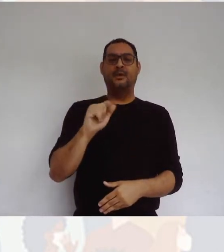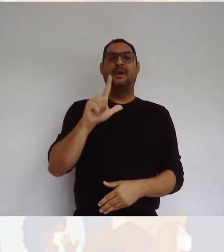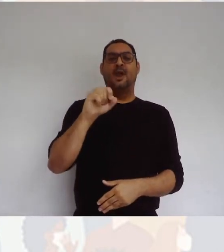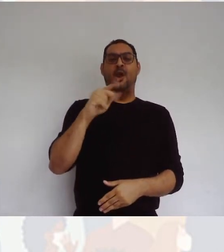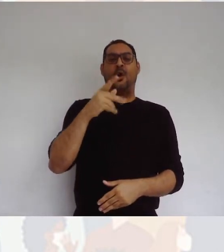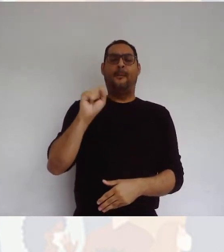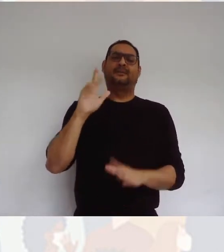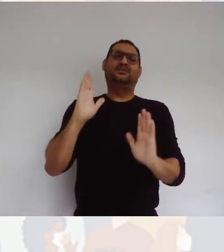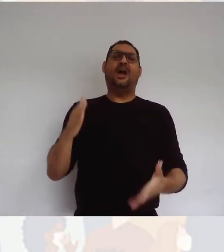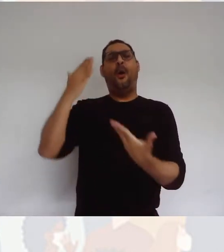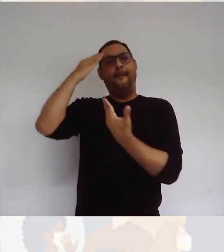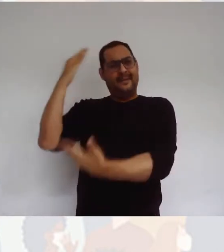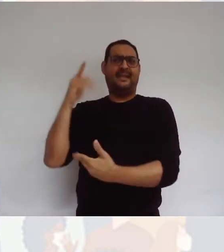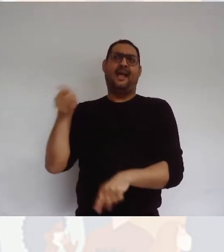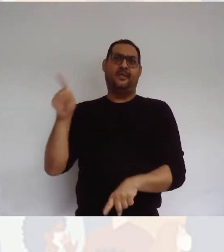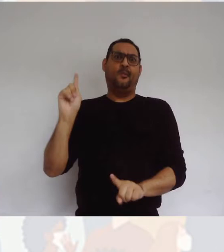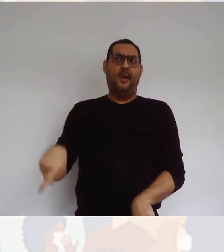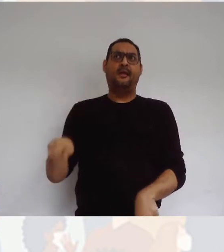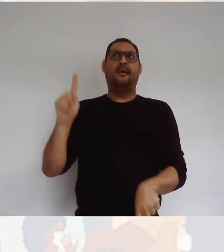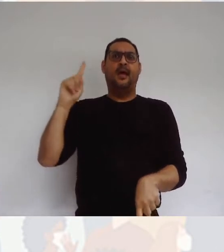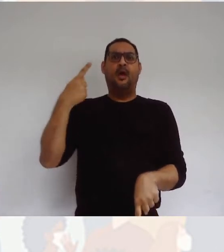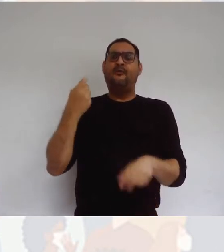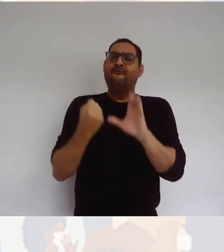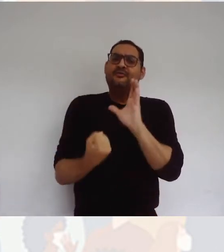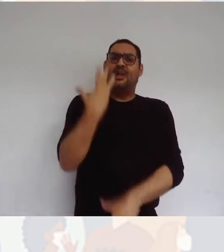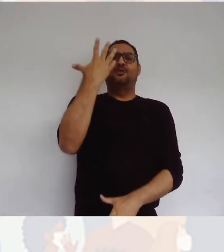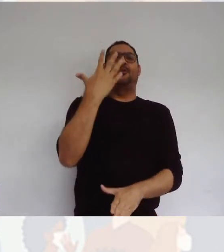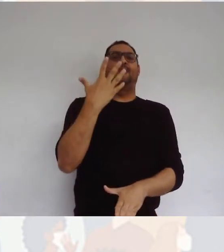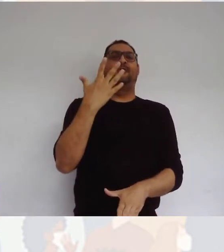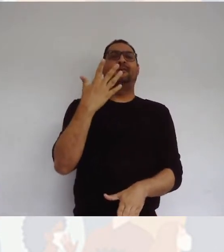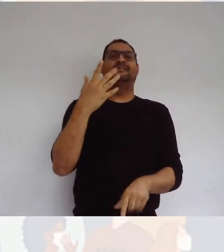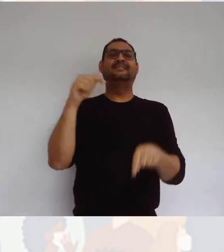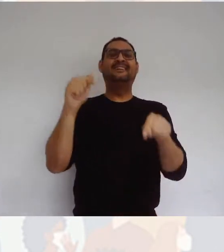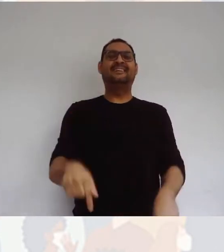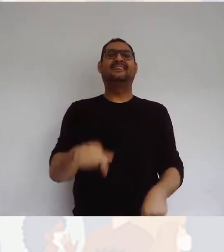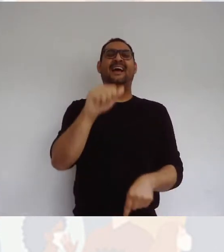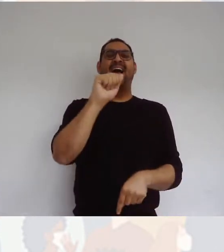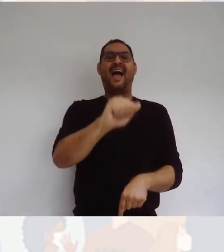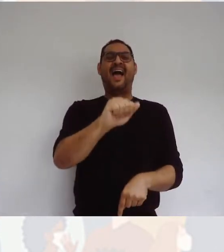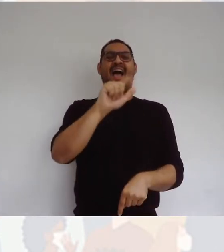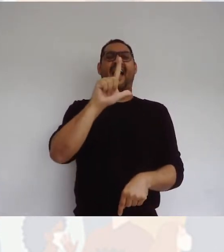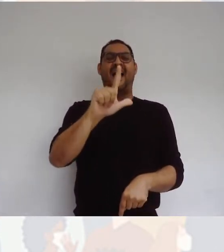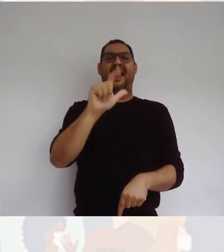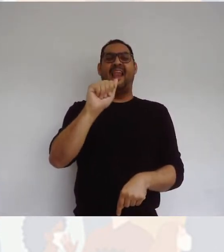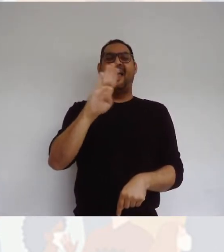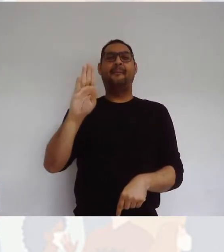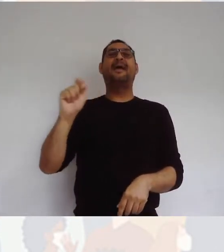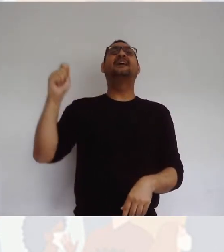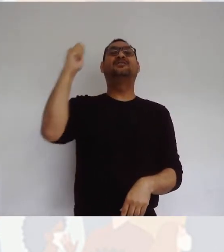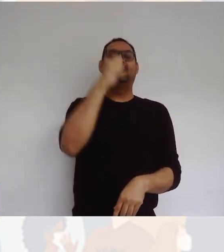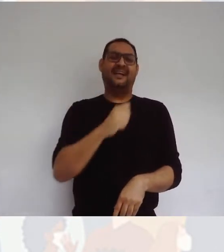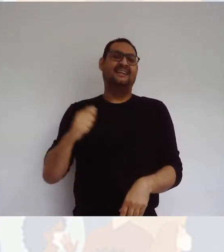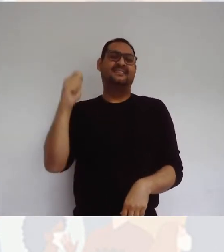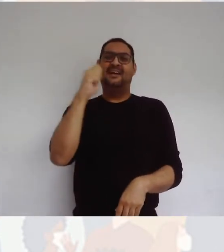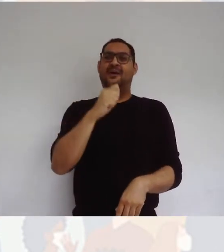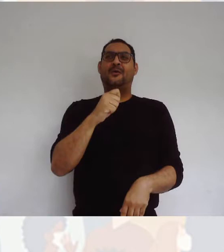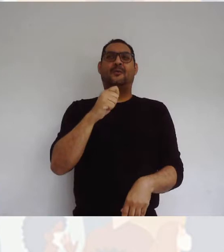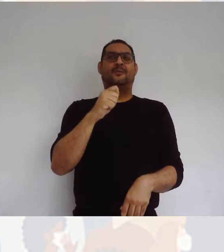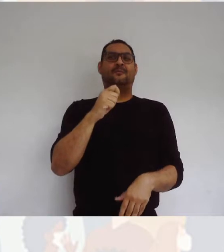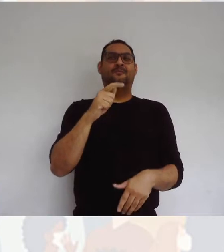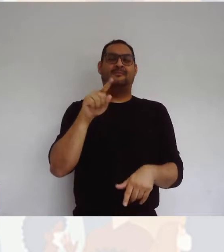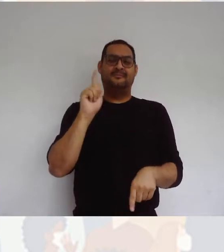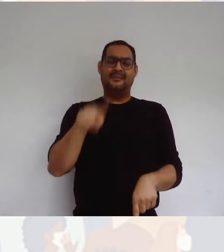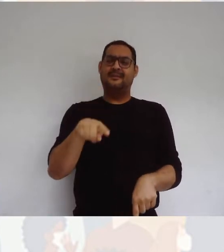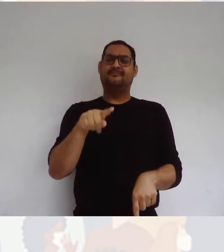é? Ele que é também um dos fundadores da nossa querida LAB, nossa associação, que tem um papel, não é,